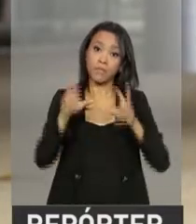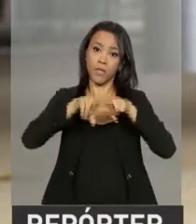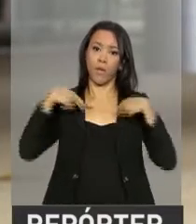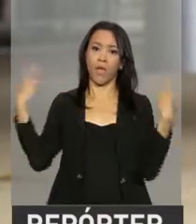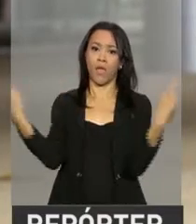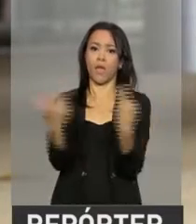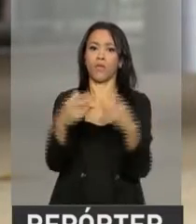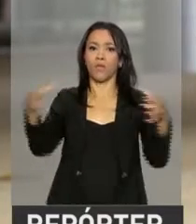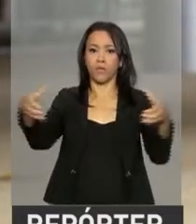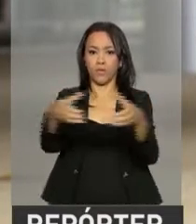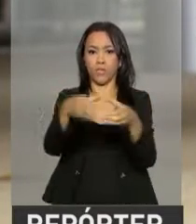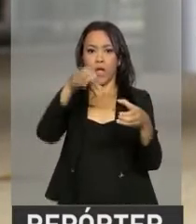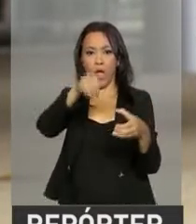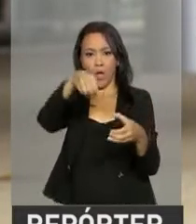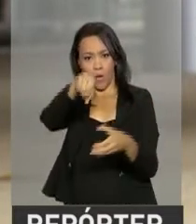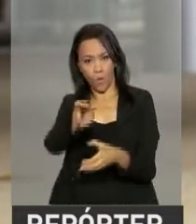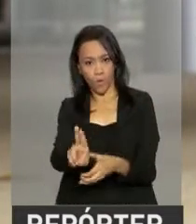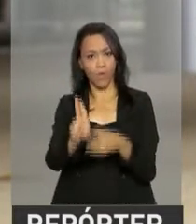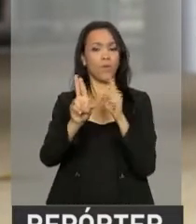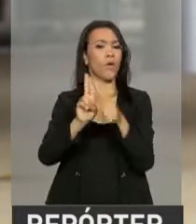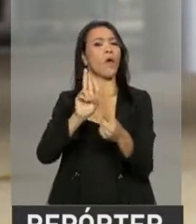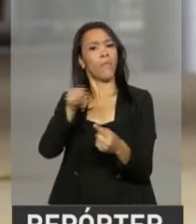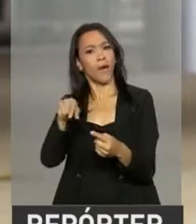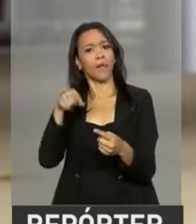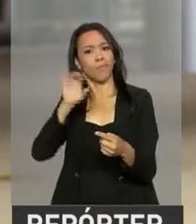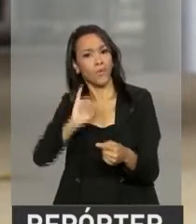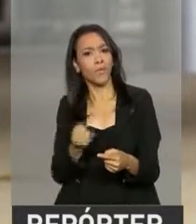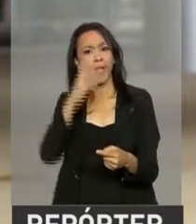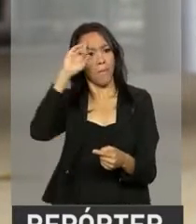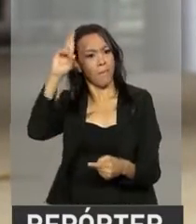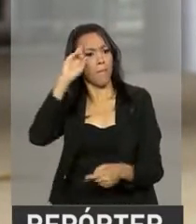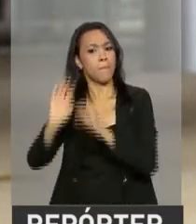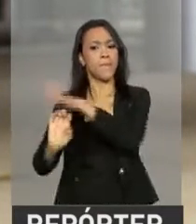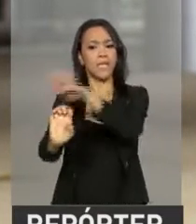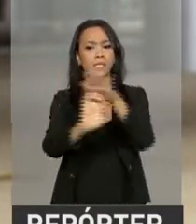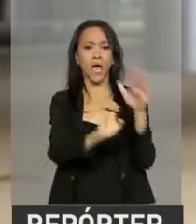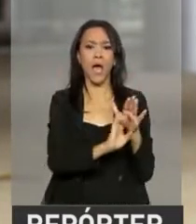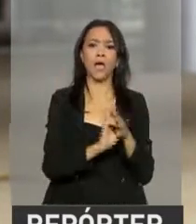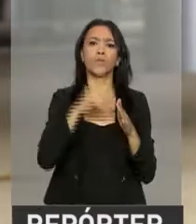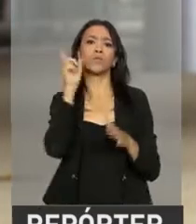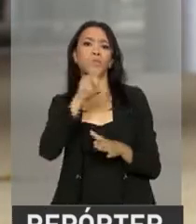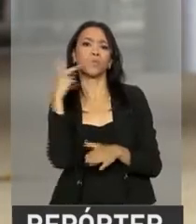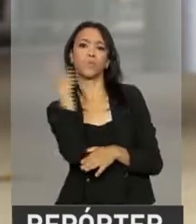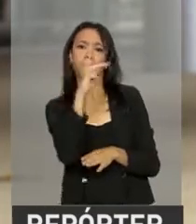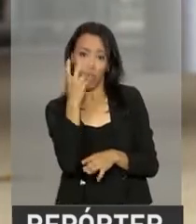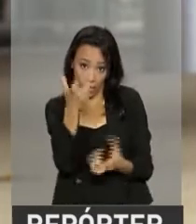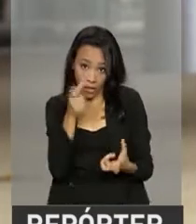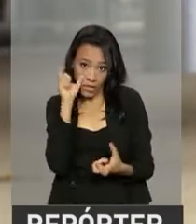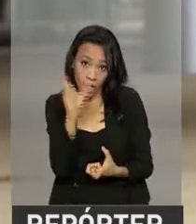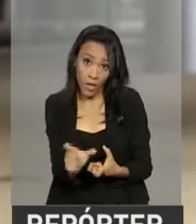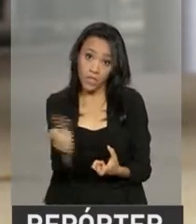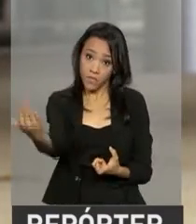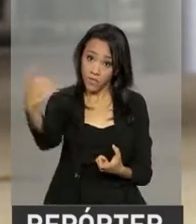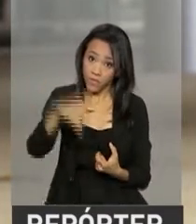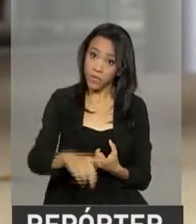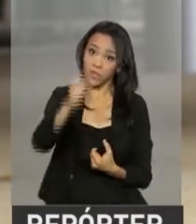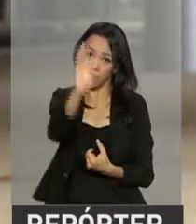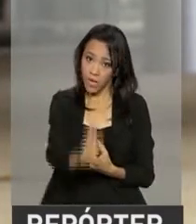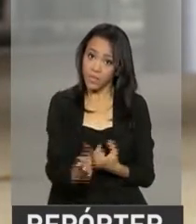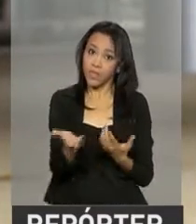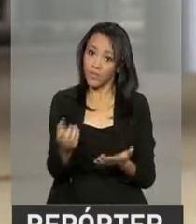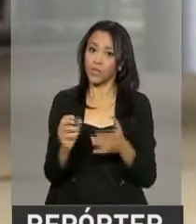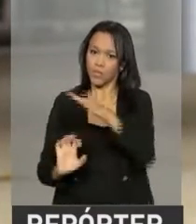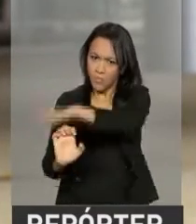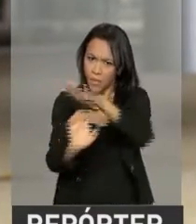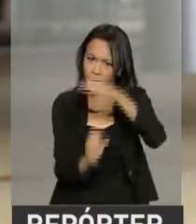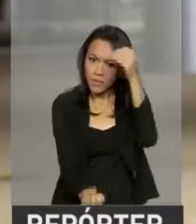Geral da Organização das Nações Unidas para se reunir com empresários norte-americanos que têm interesse também em investir no